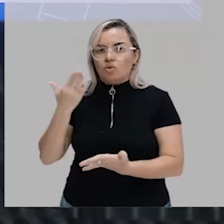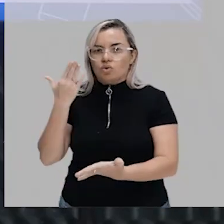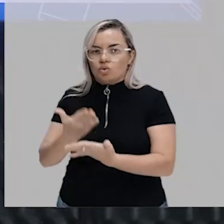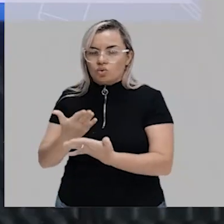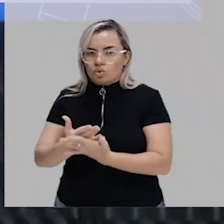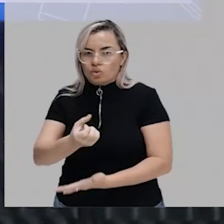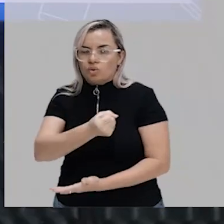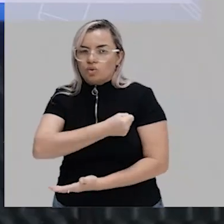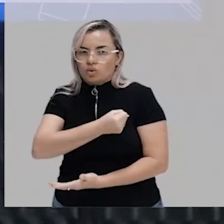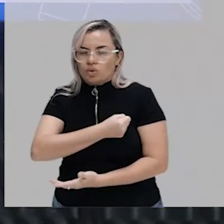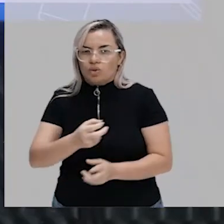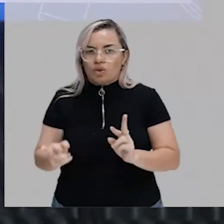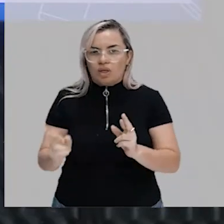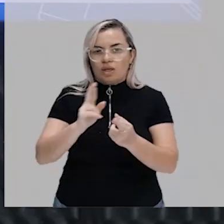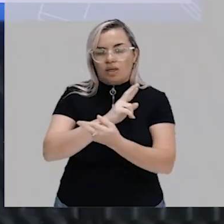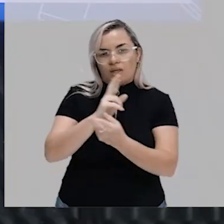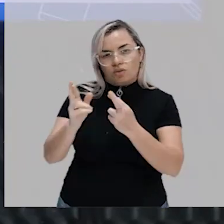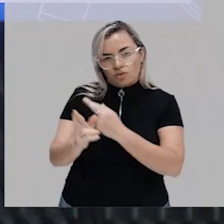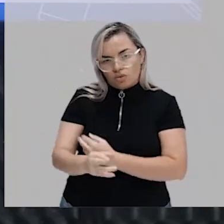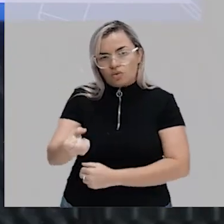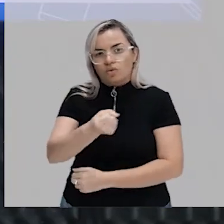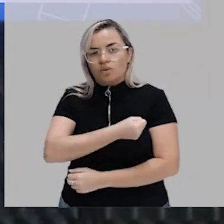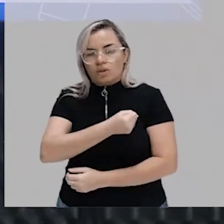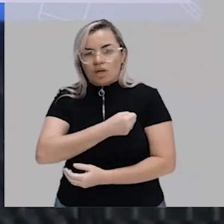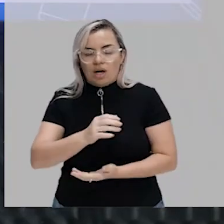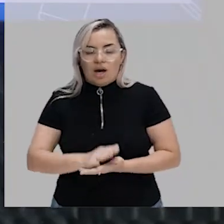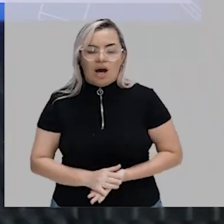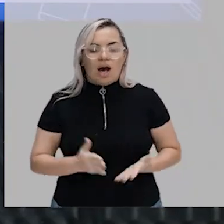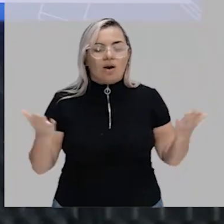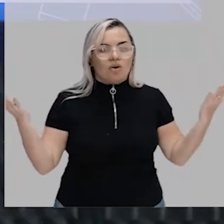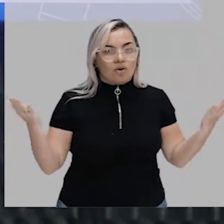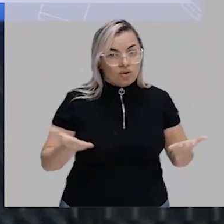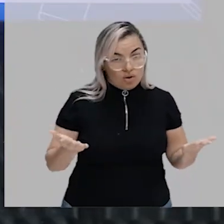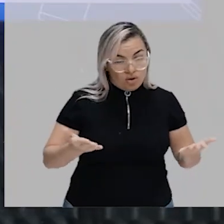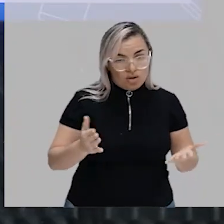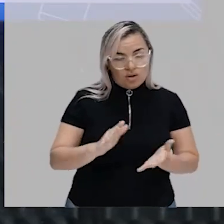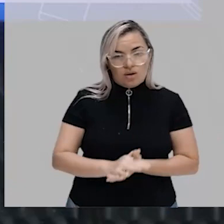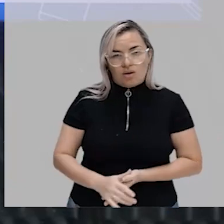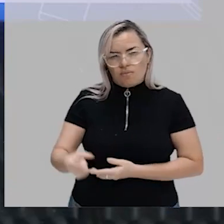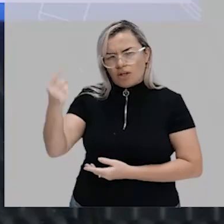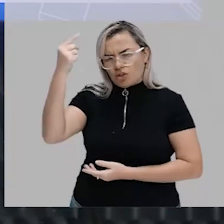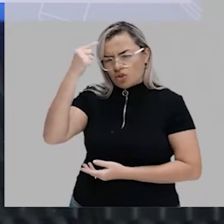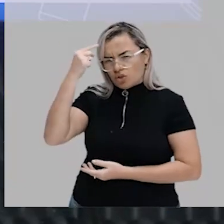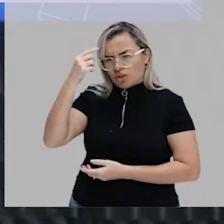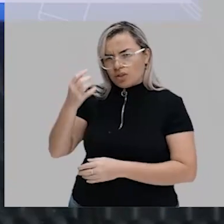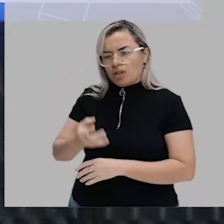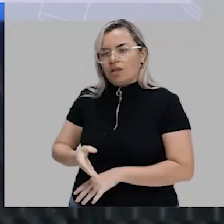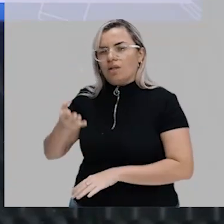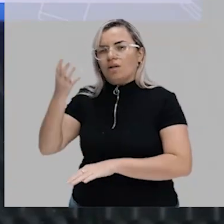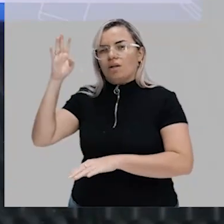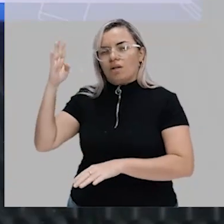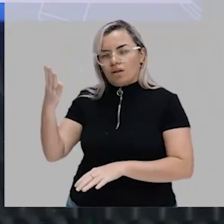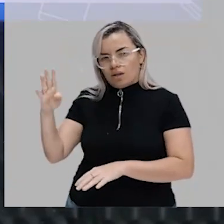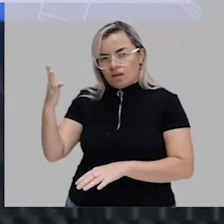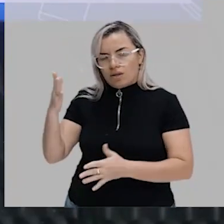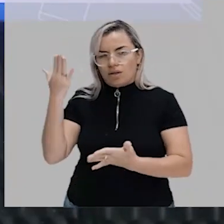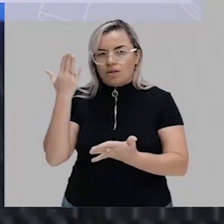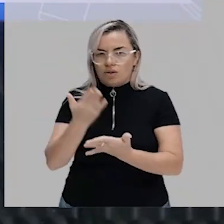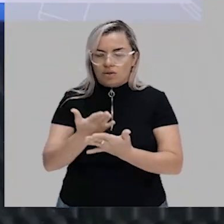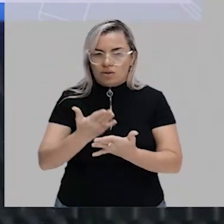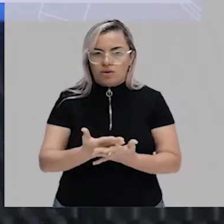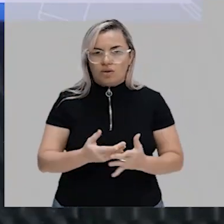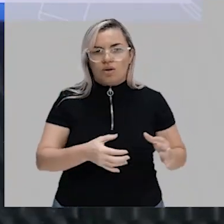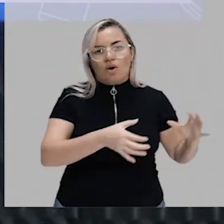números, das relações numéricas. Quando você imagina a biologia, você sabe que a biologia estuda os